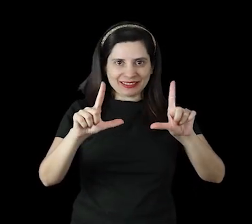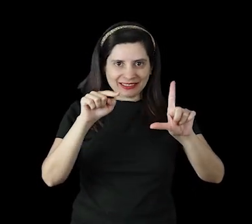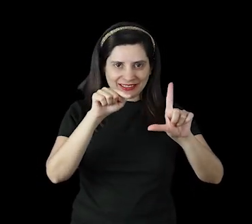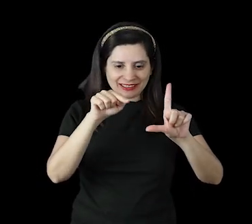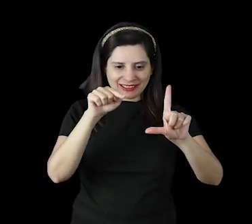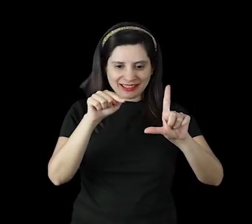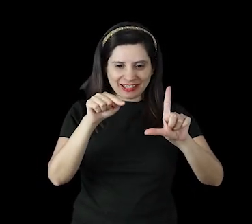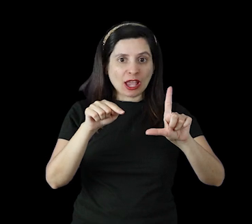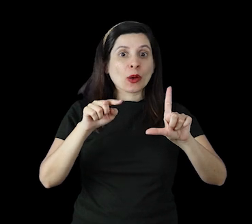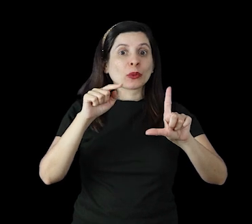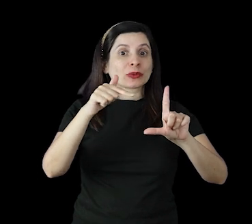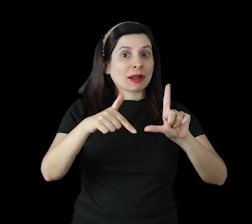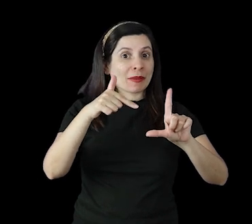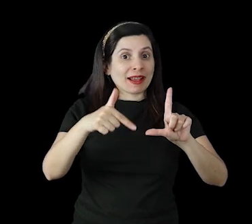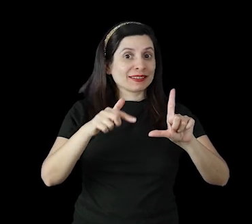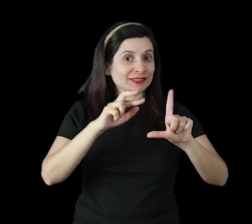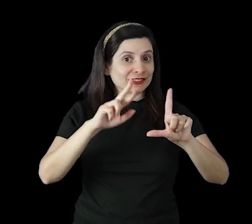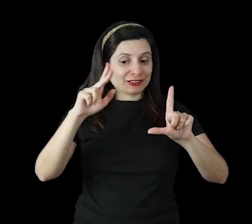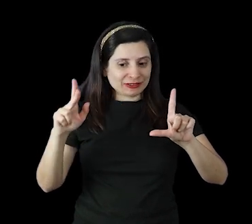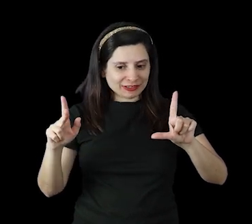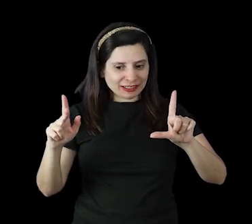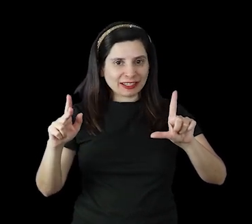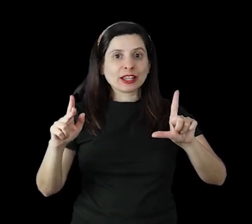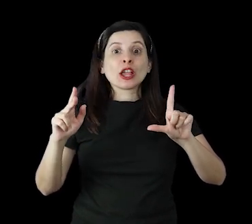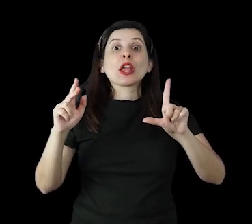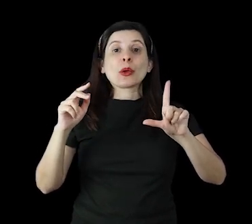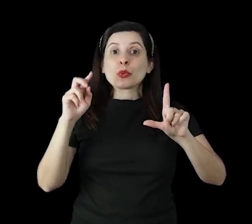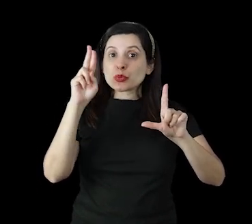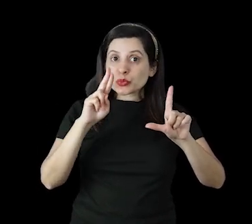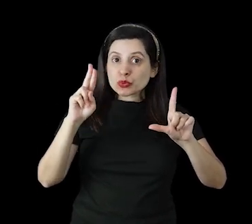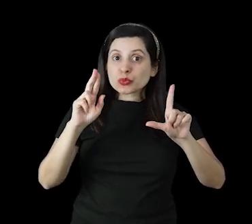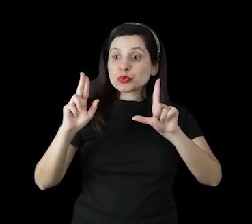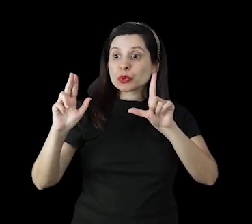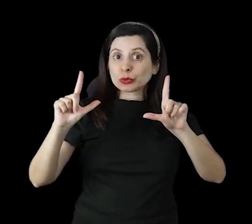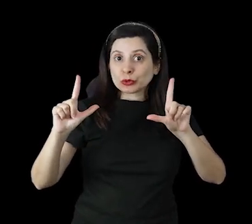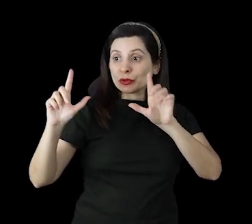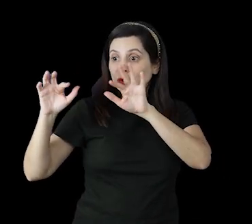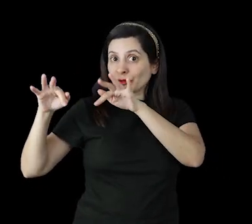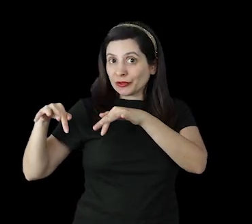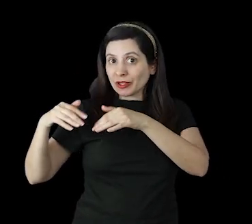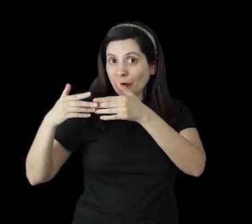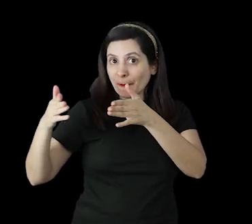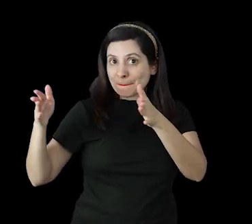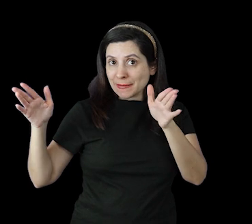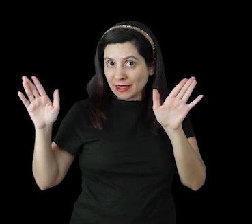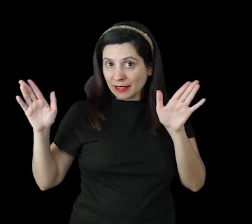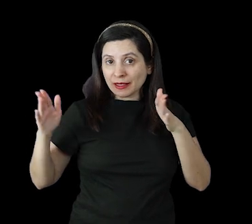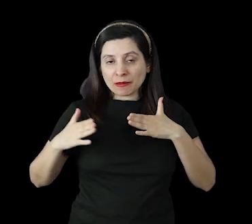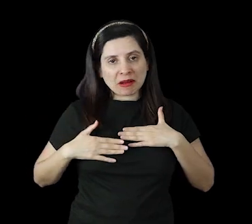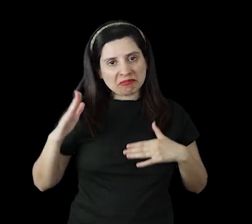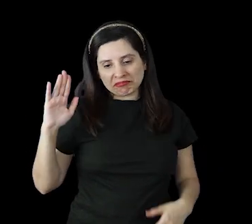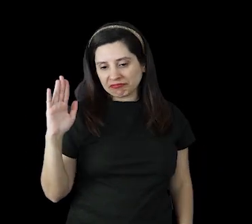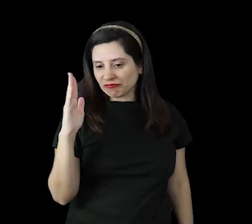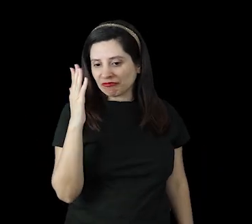Esse miolo eu trabalho diferente, eu trabalho com final aberto, porque tampouco eu acredito numa transformação total, para mim é